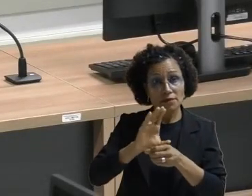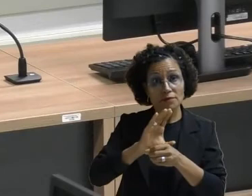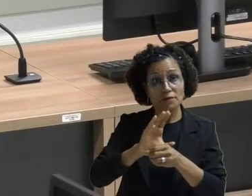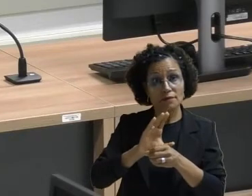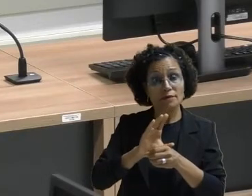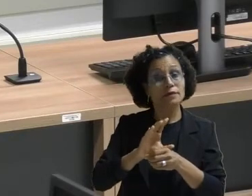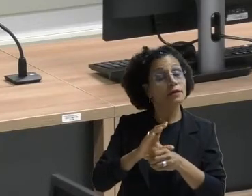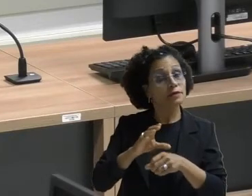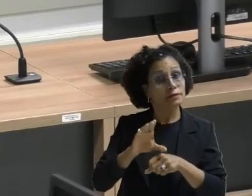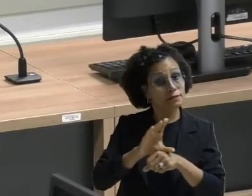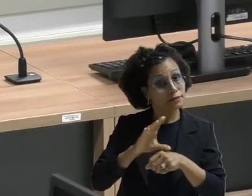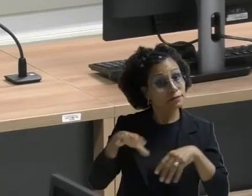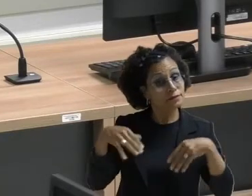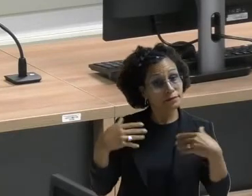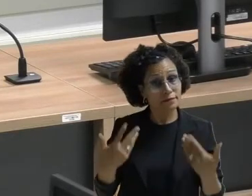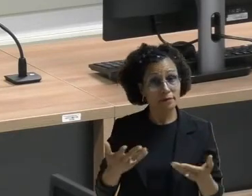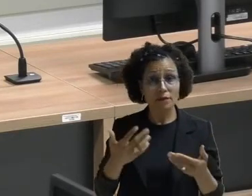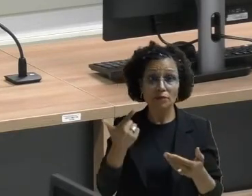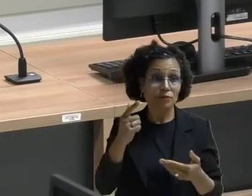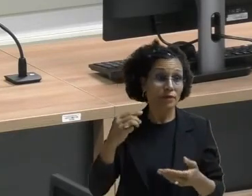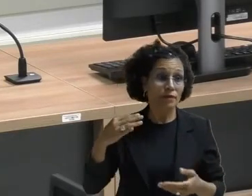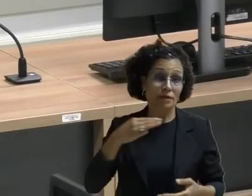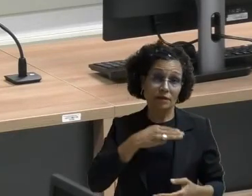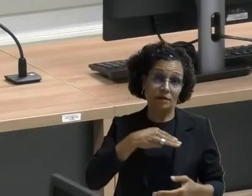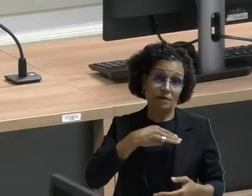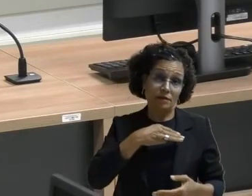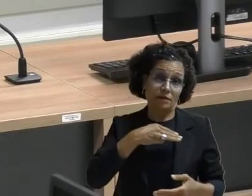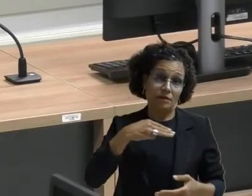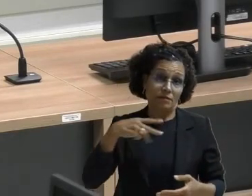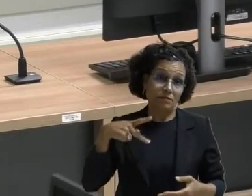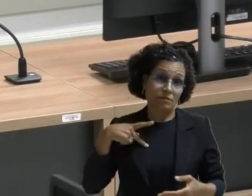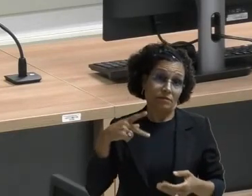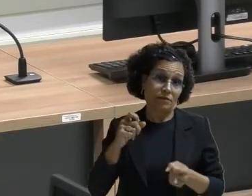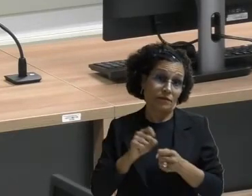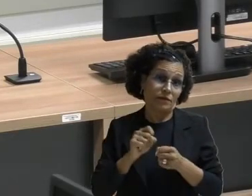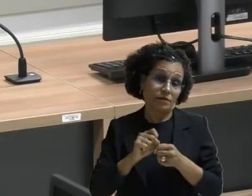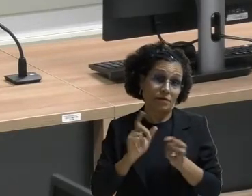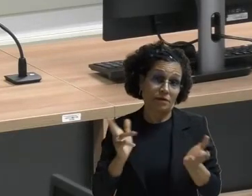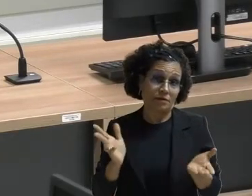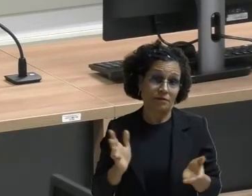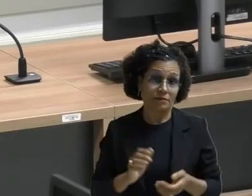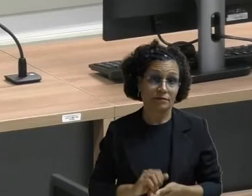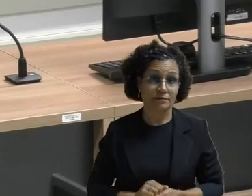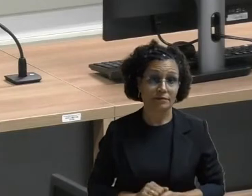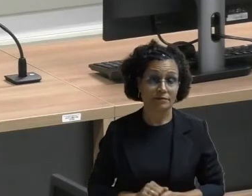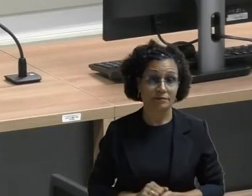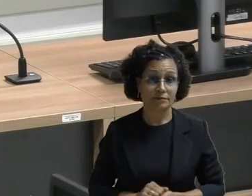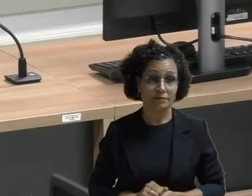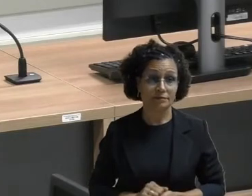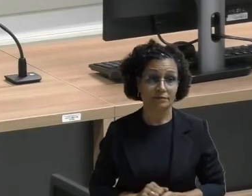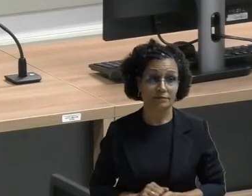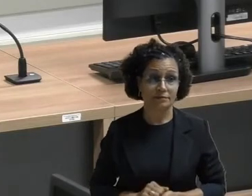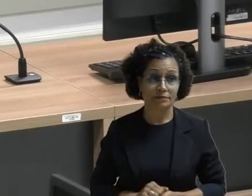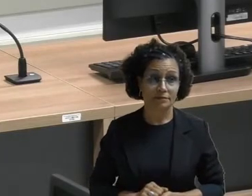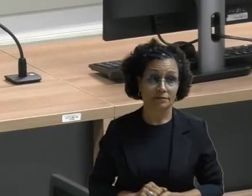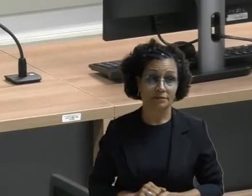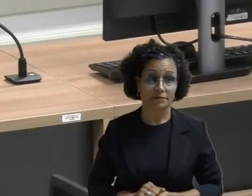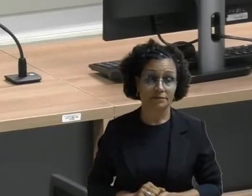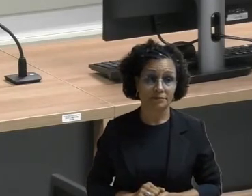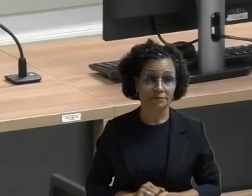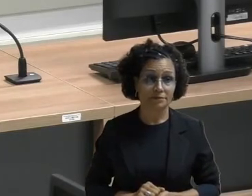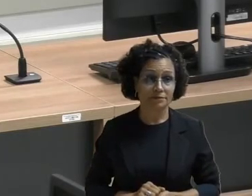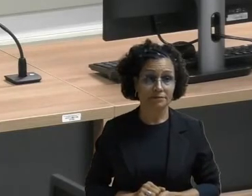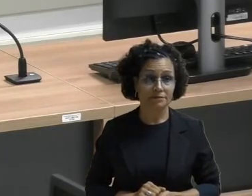em vigência. Não há o que o Ministério Público fazer. Eu levantei a mão. Posso intervir,